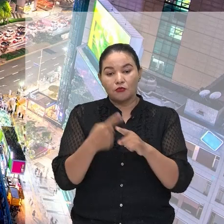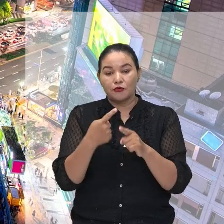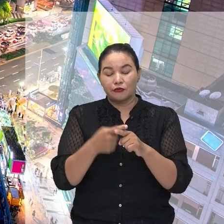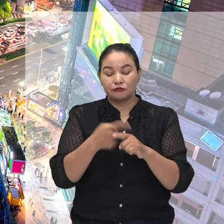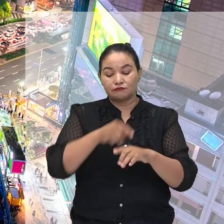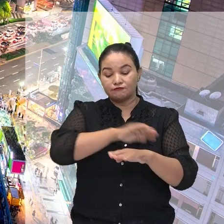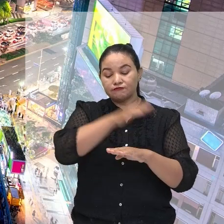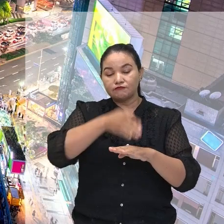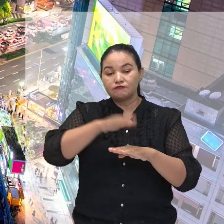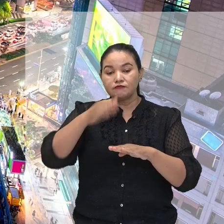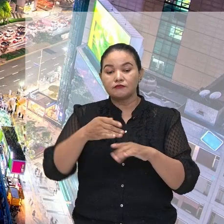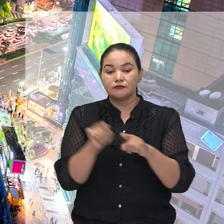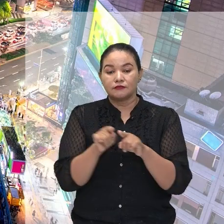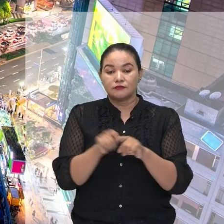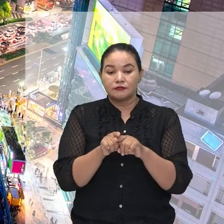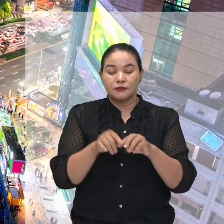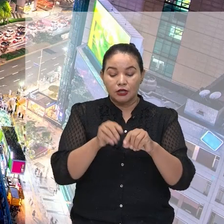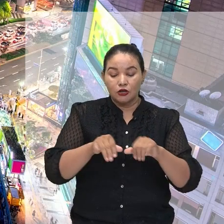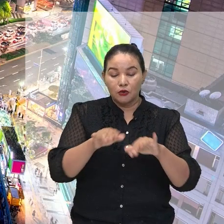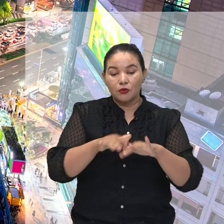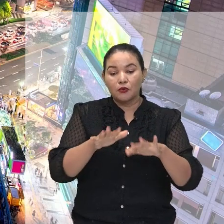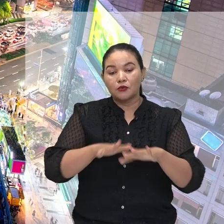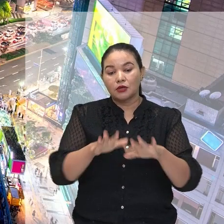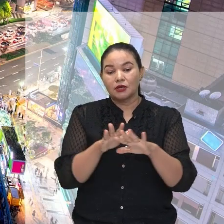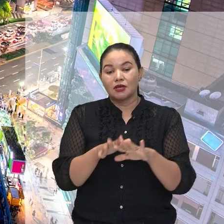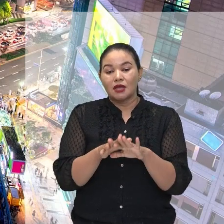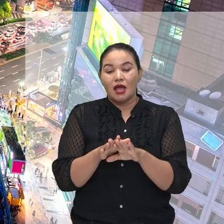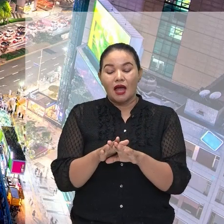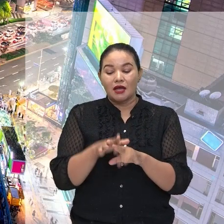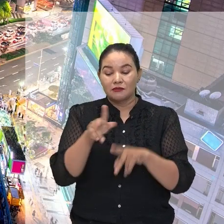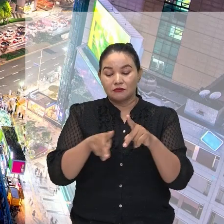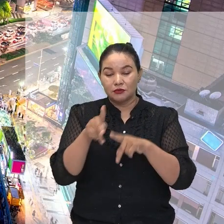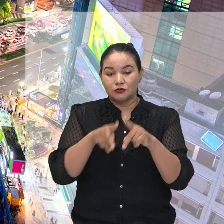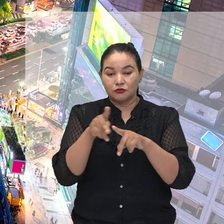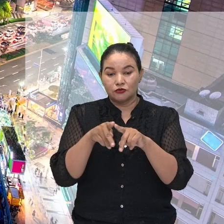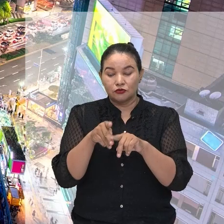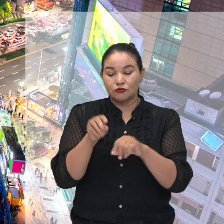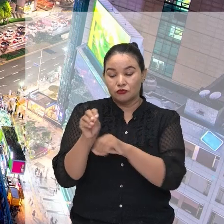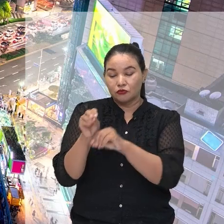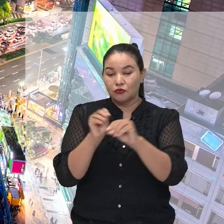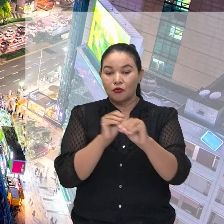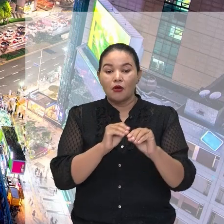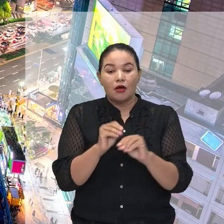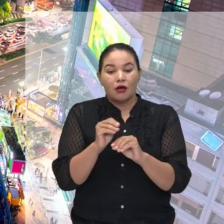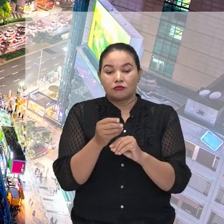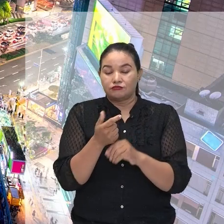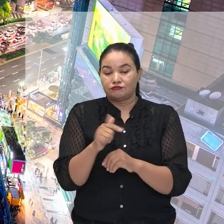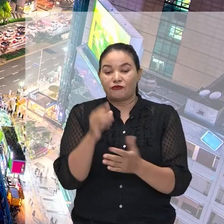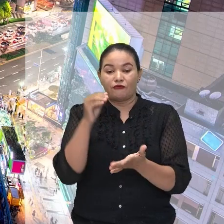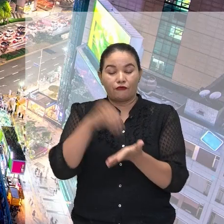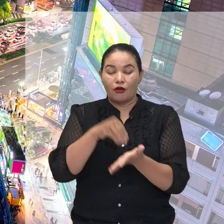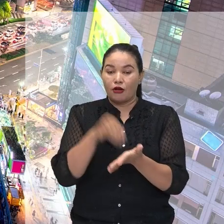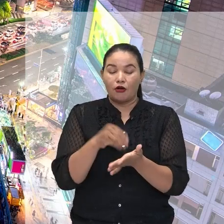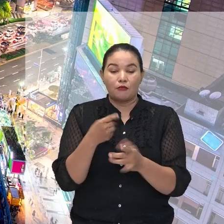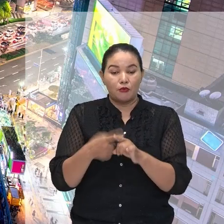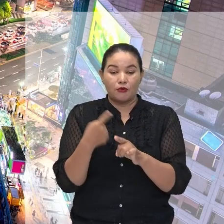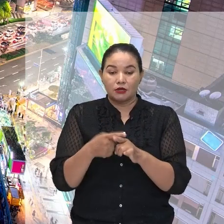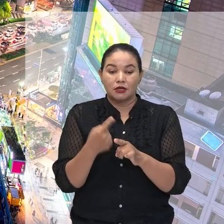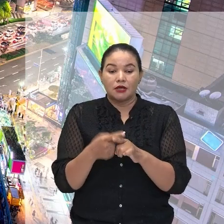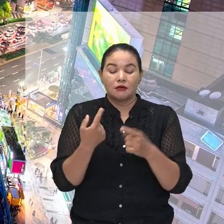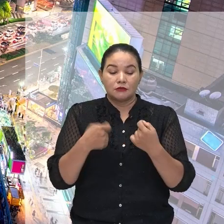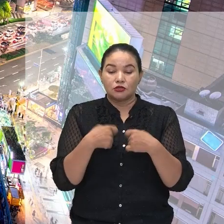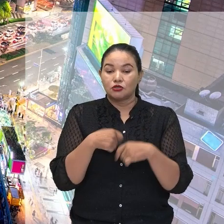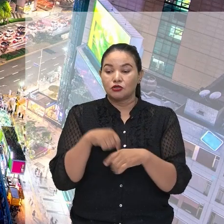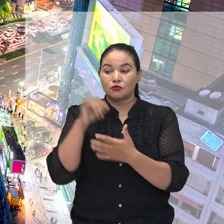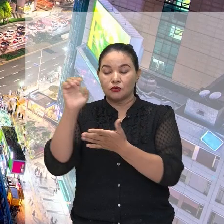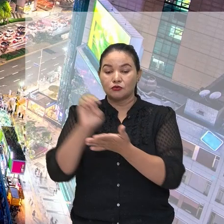Cuja produção ela acaba sendo insuficiente para o abastecimento da população. Então, tem que fazer o quê? Trazer de